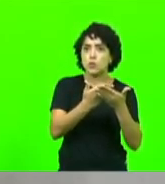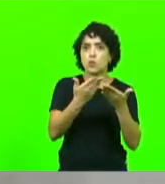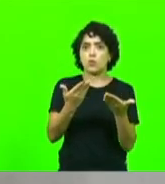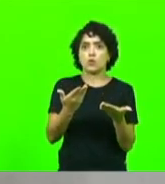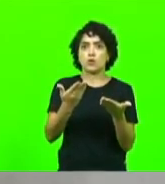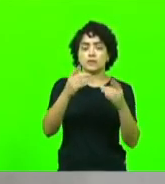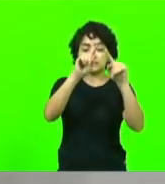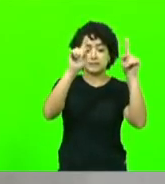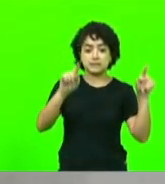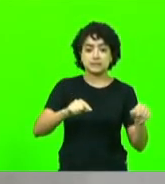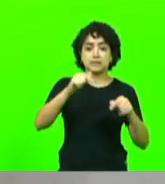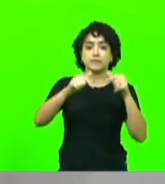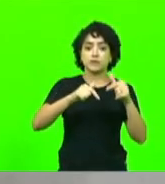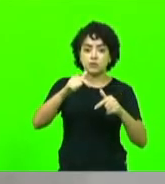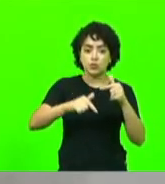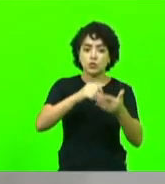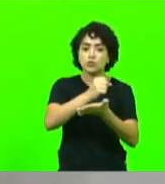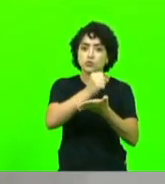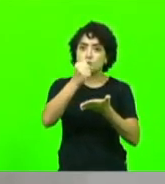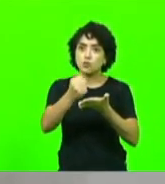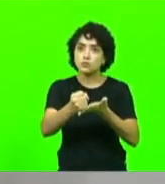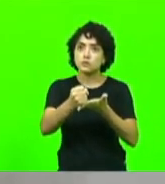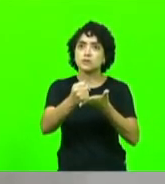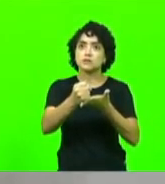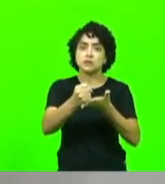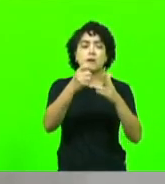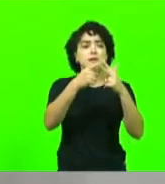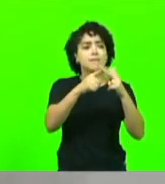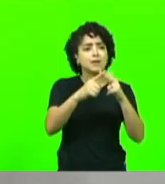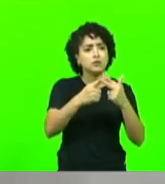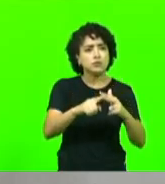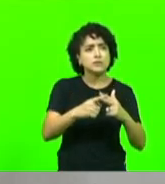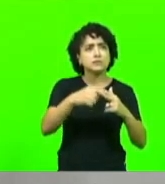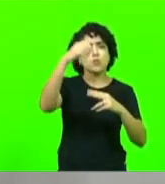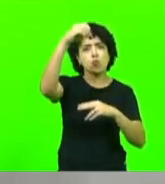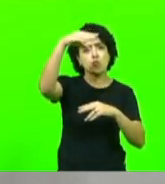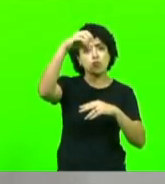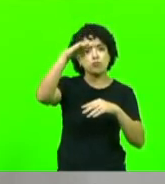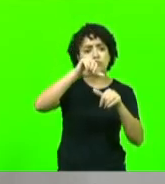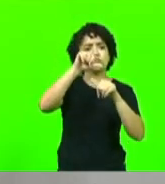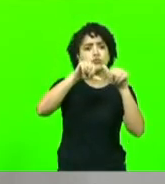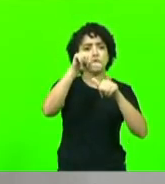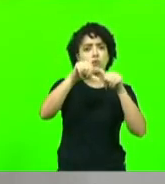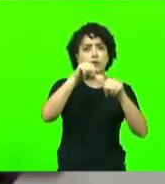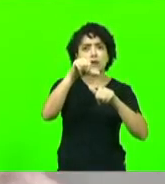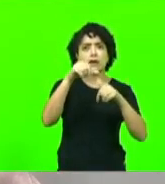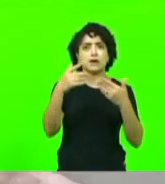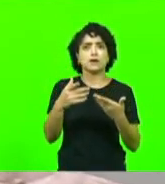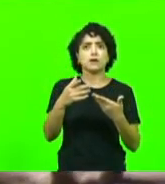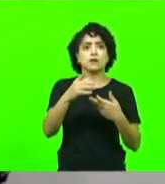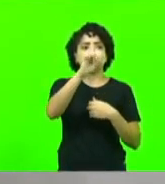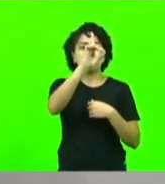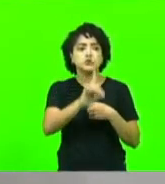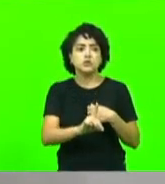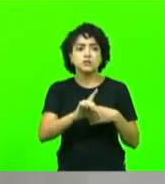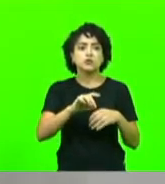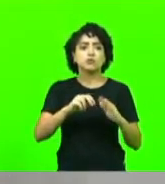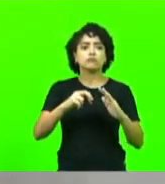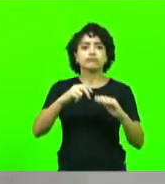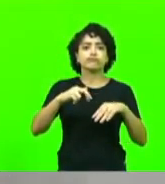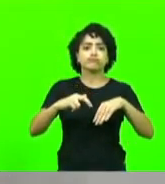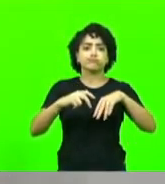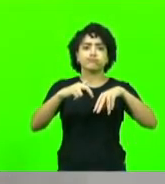servidores, contratar servidor para fazer o mínimo de manutenção, trocar uma lâmpada. O diretor estava trepado numa escada trocando uma lâmpada na hora que eu cheguei lá.